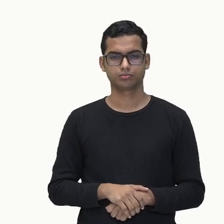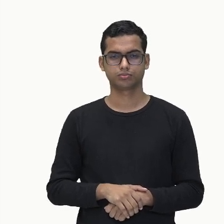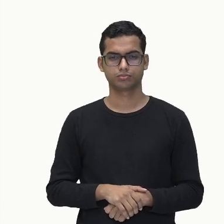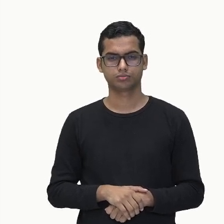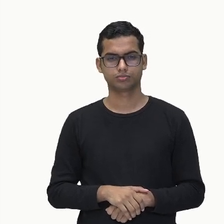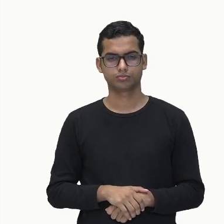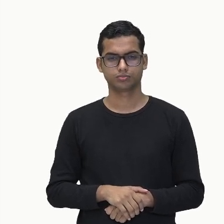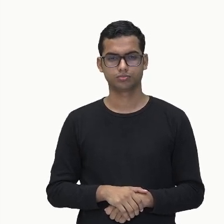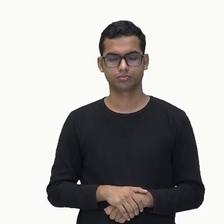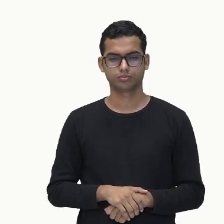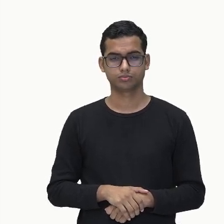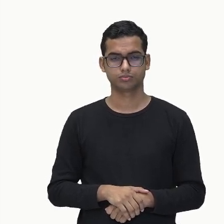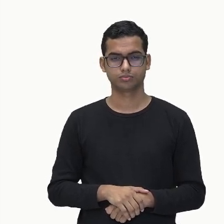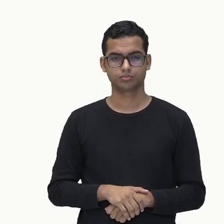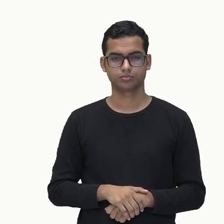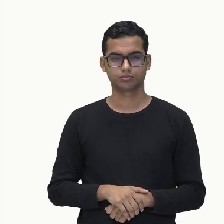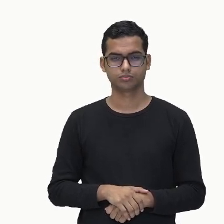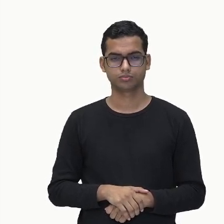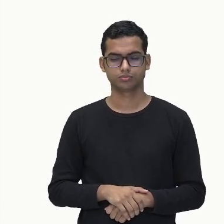moment